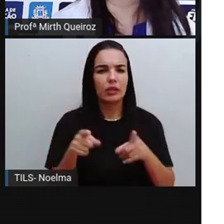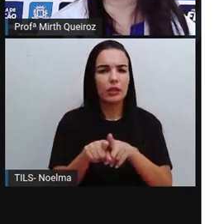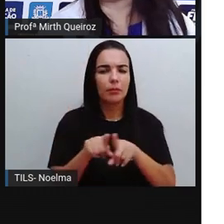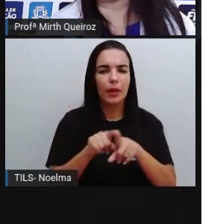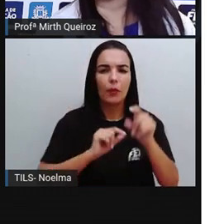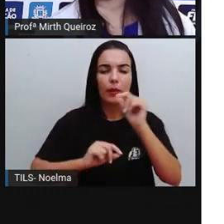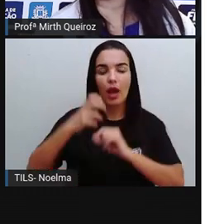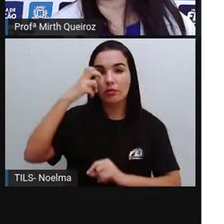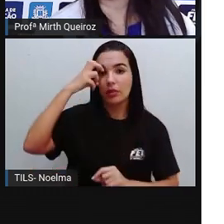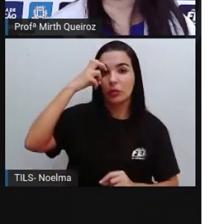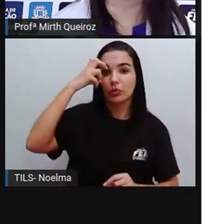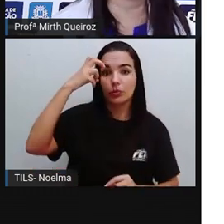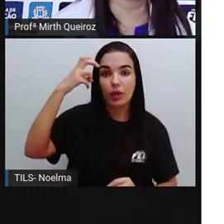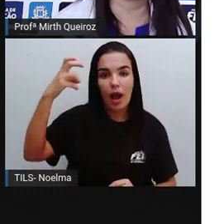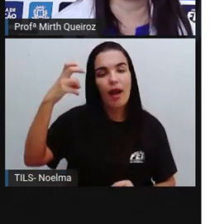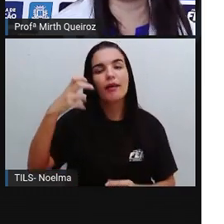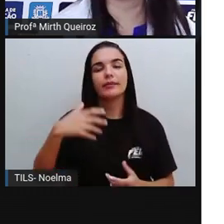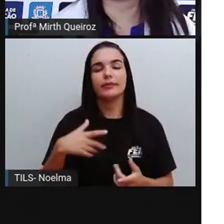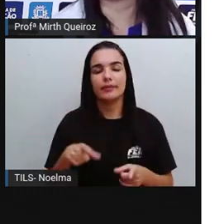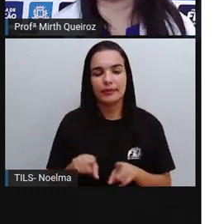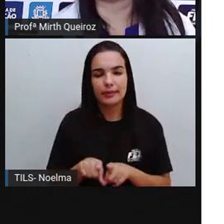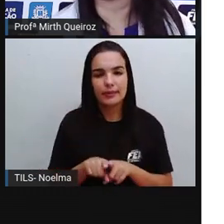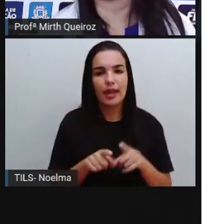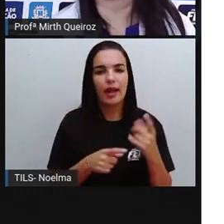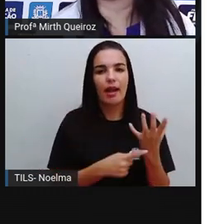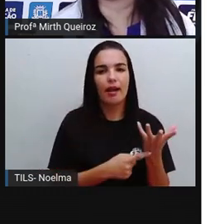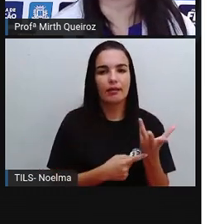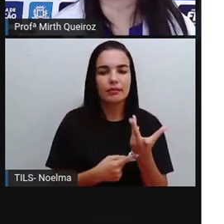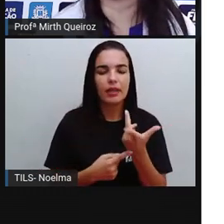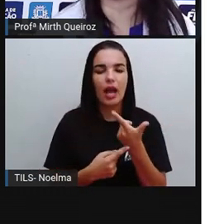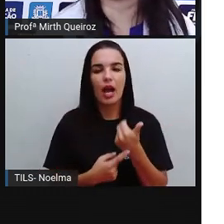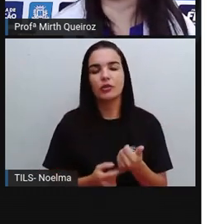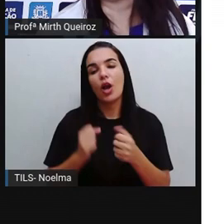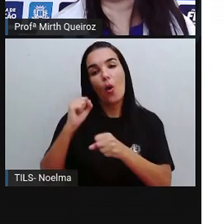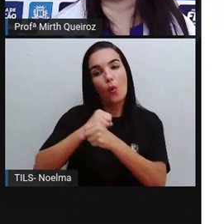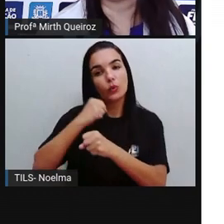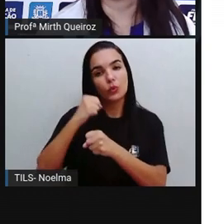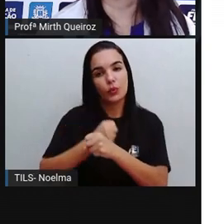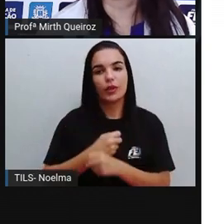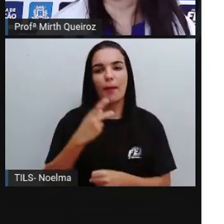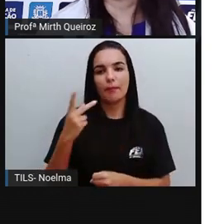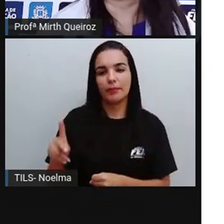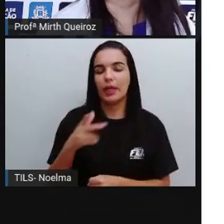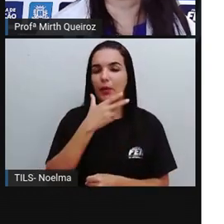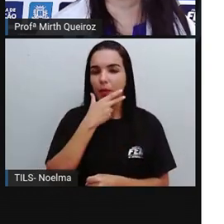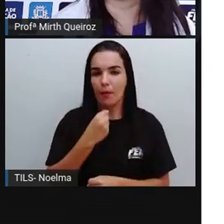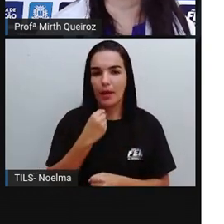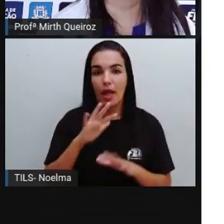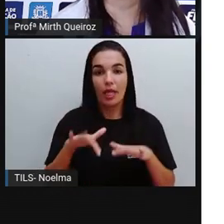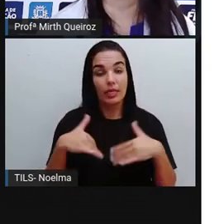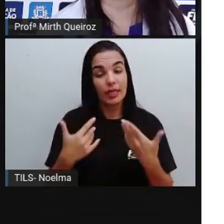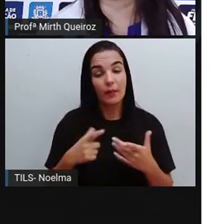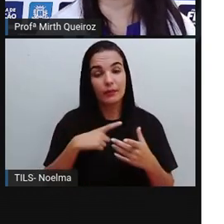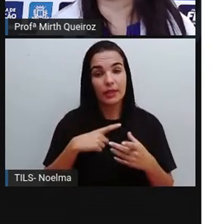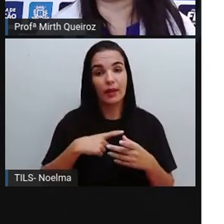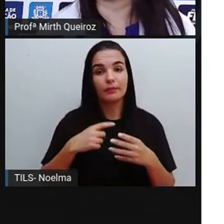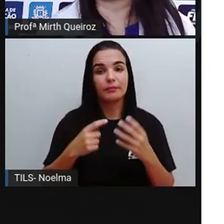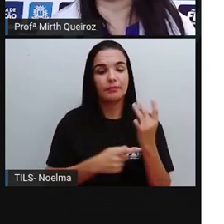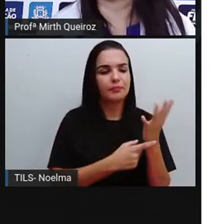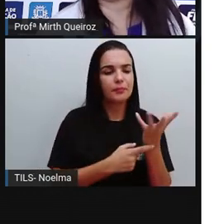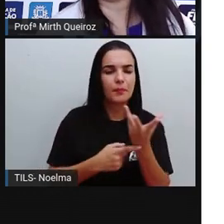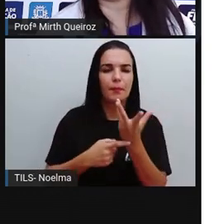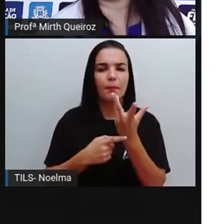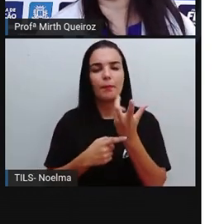paisagens culturais ou também chamadas de artificiais, né? Que são as construídas pelo homem. Então, nas obras de arte, nós vamos